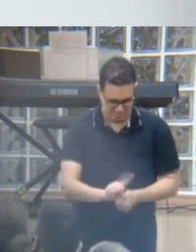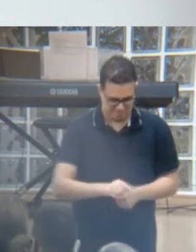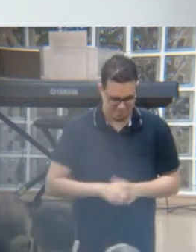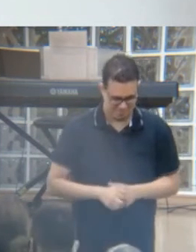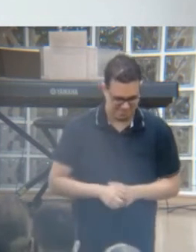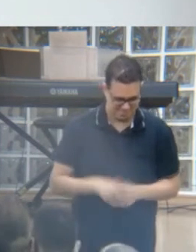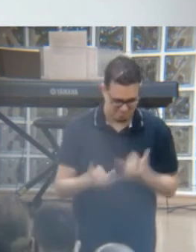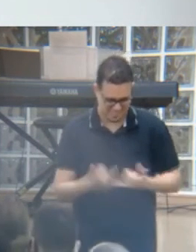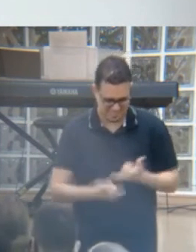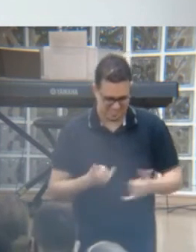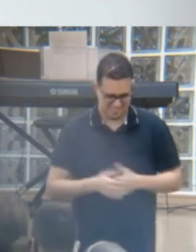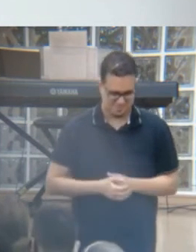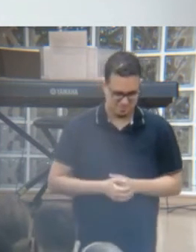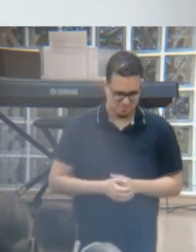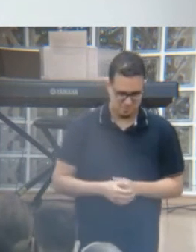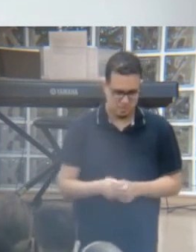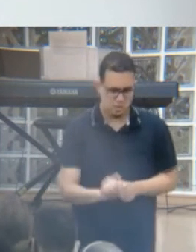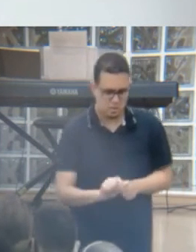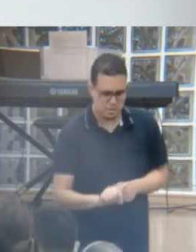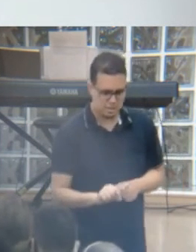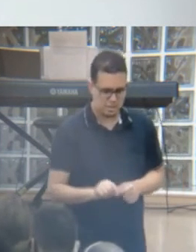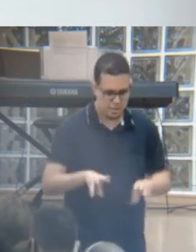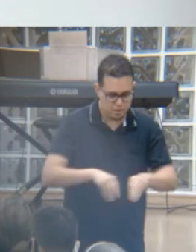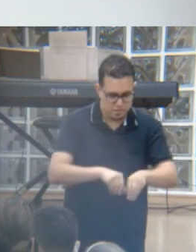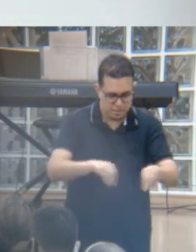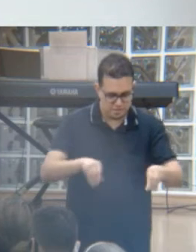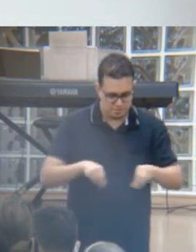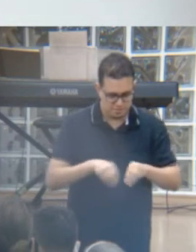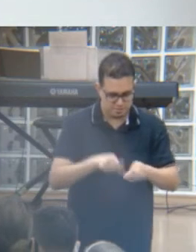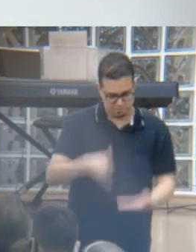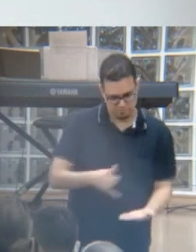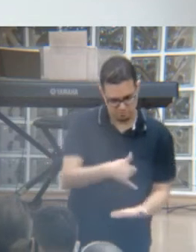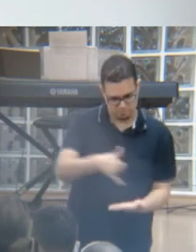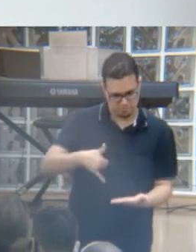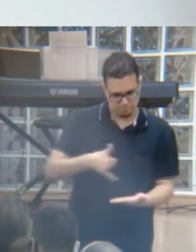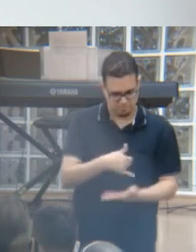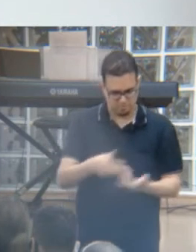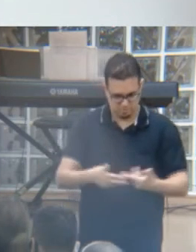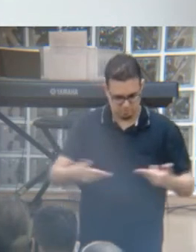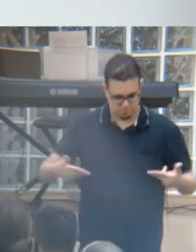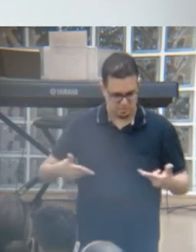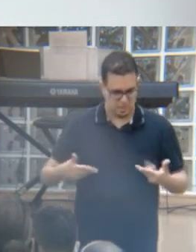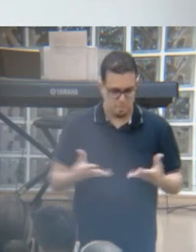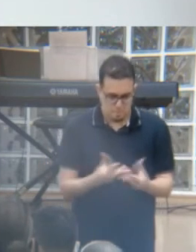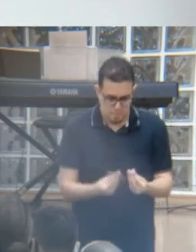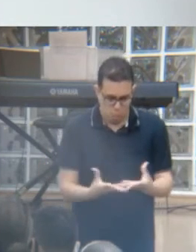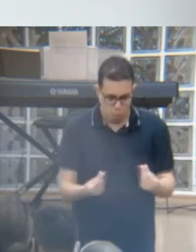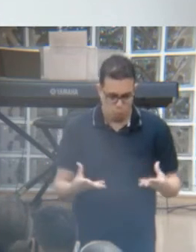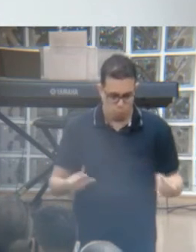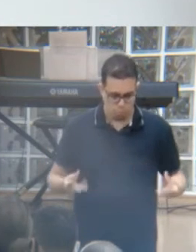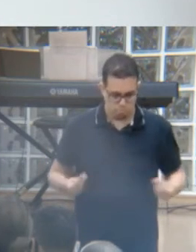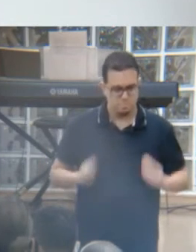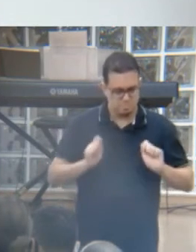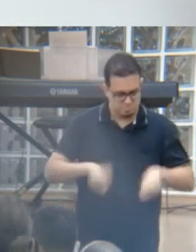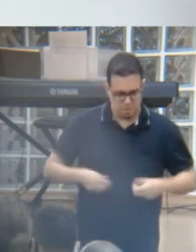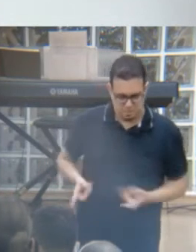Jorrou cereais, farinha, azeite para fazer bolo todo dia se quisesse. Vender para as vizinhas, encheu